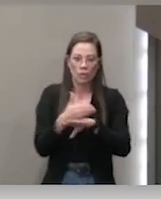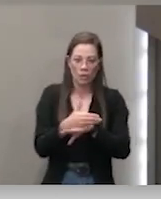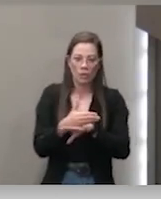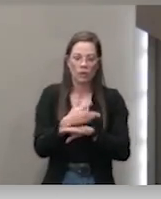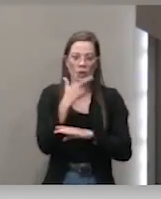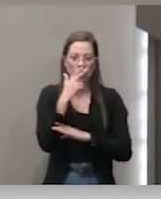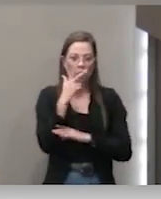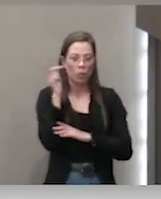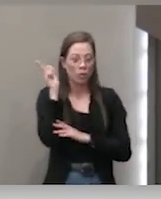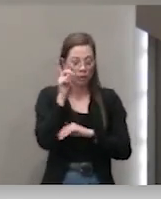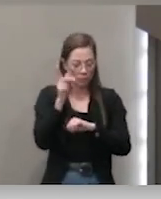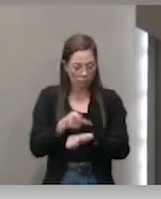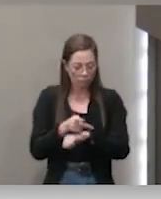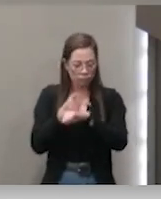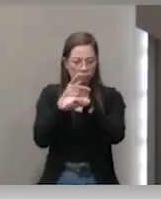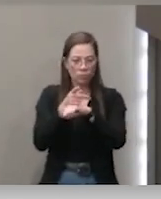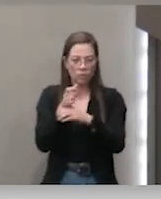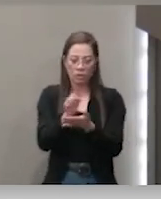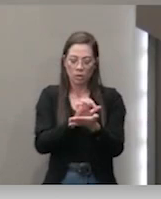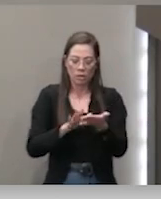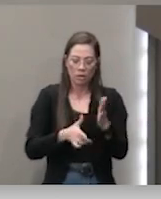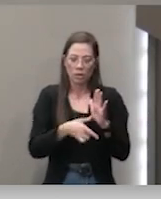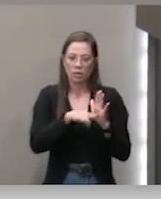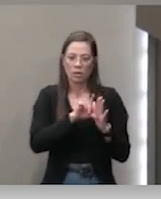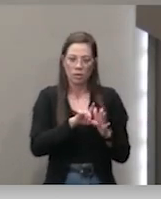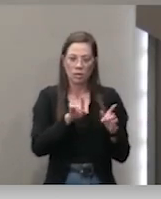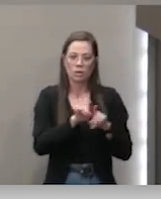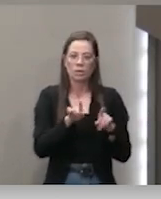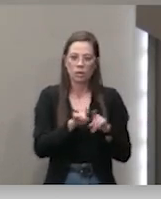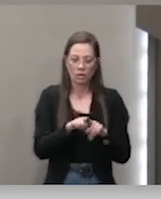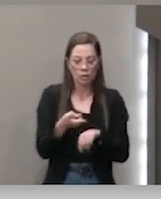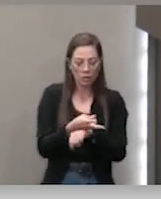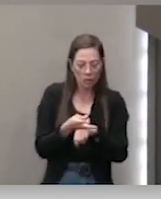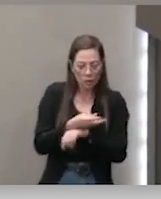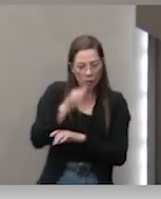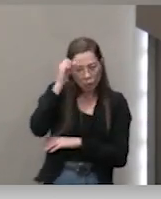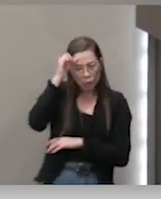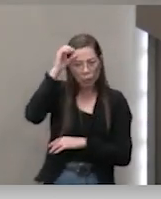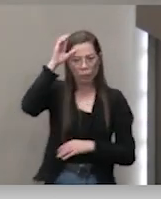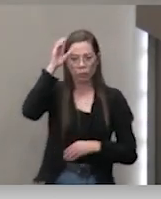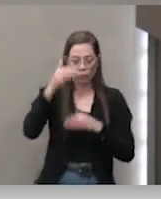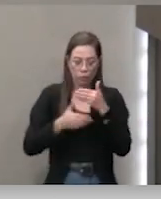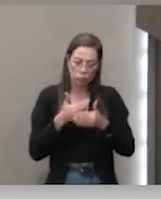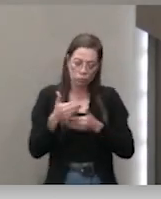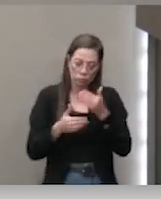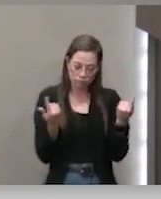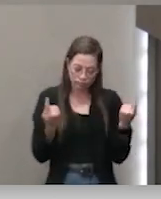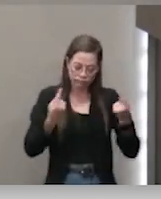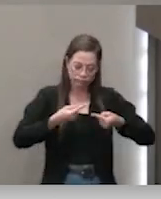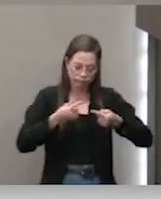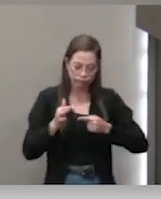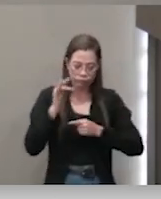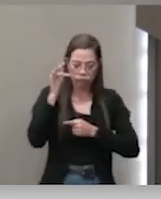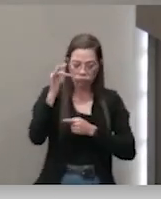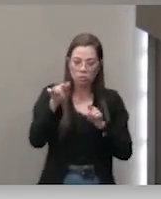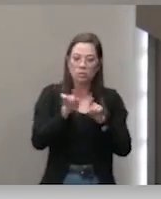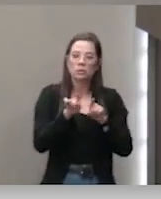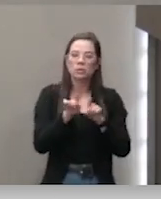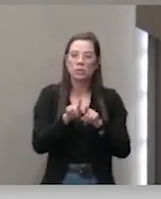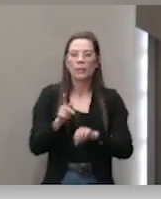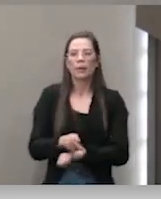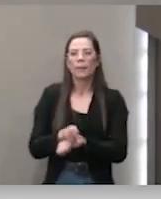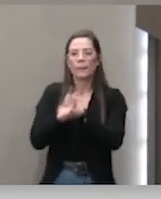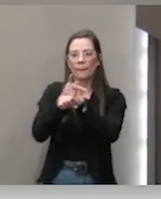campeão, né, da atividade anterior ali, com certeza eles vão buscar mais conhecimento para desenvolver e também competir com eles para uma próxima